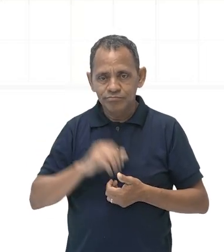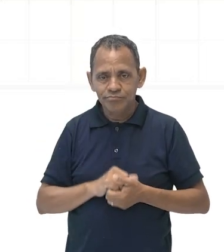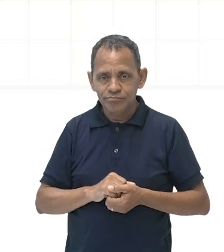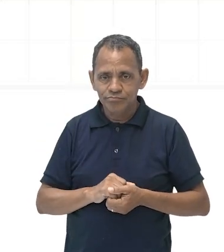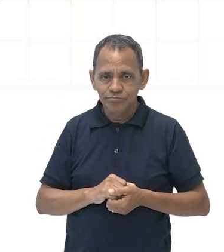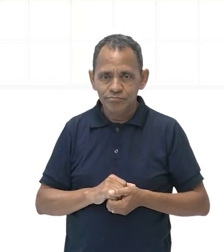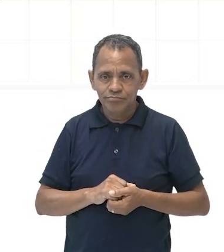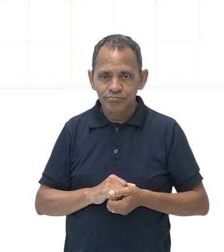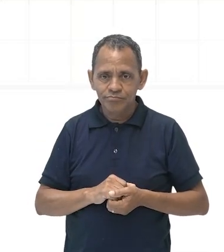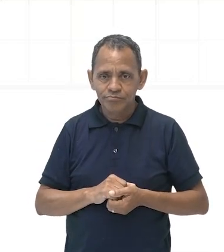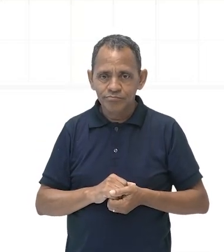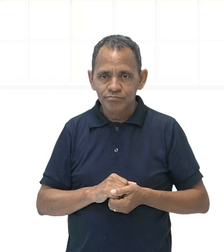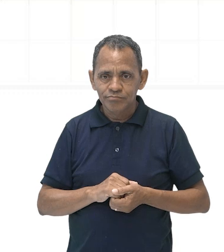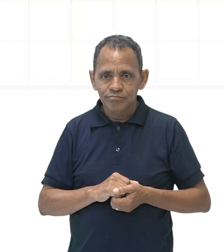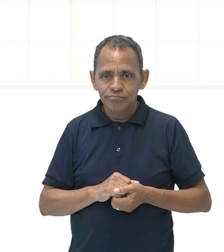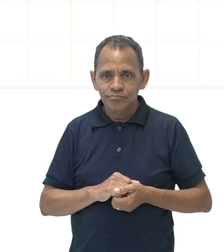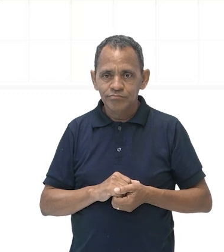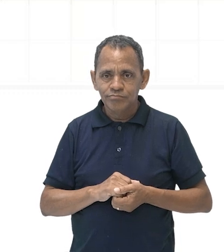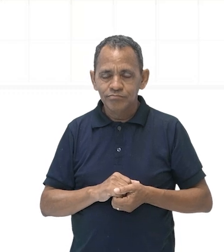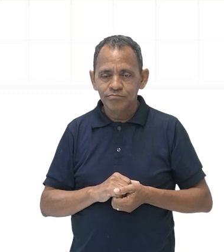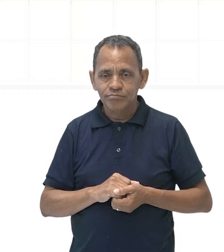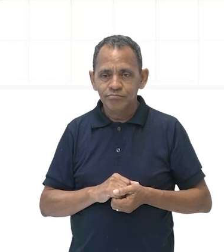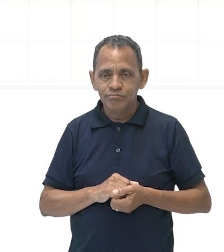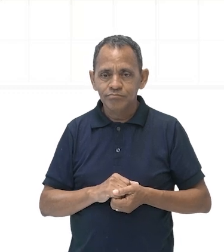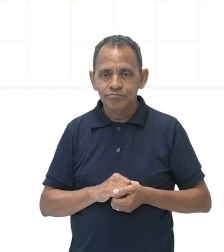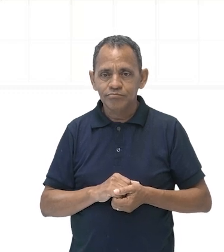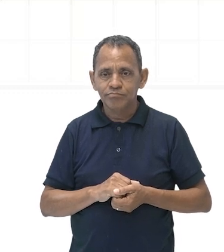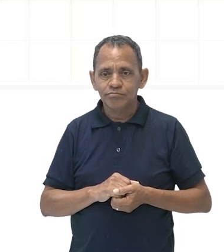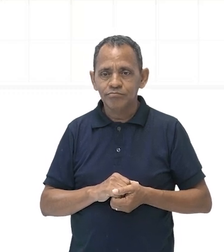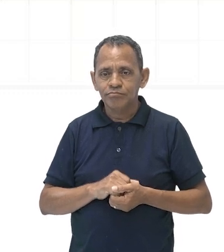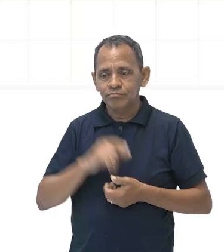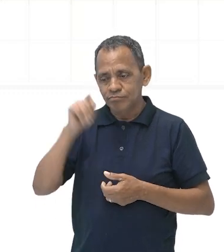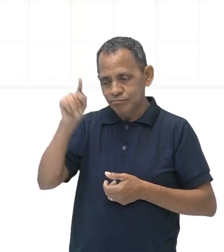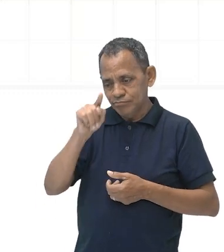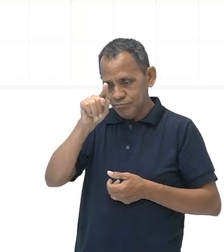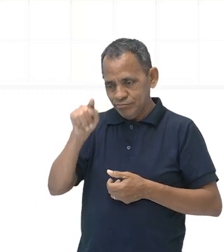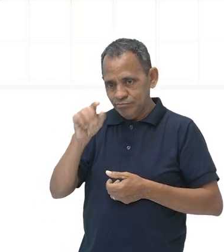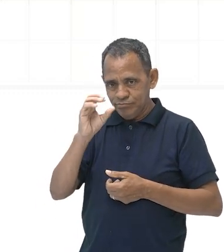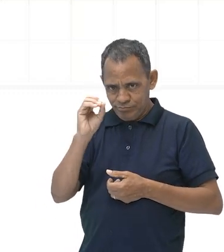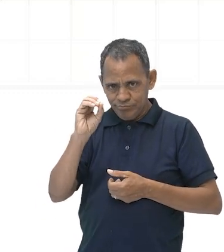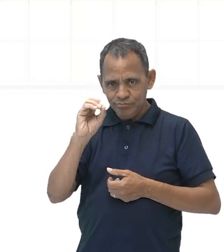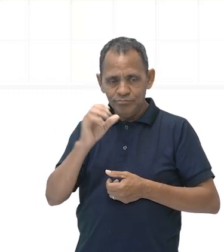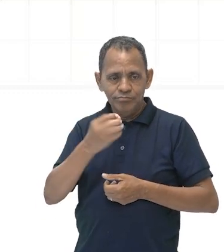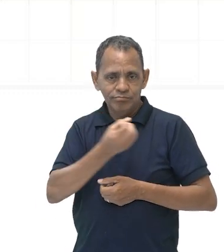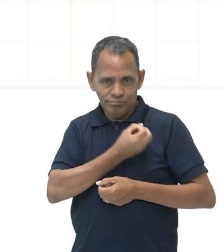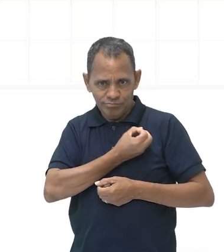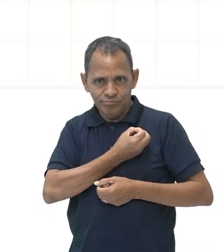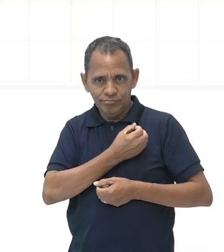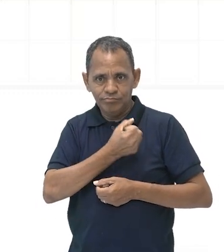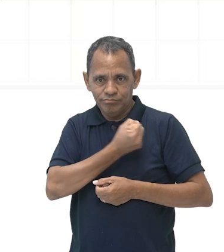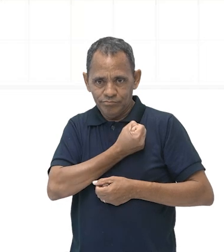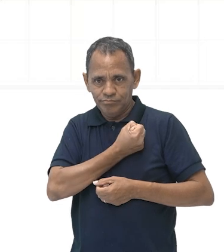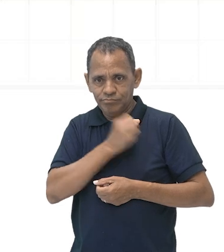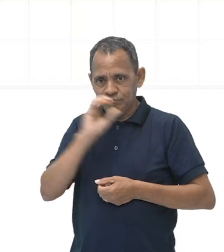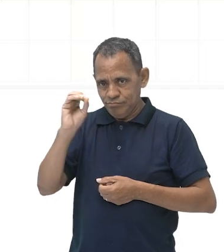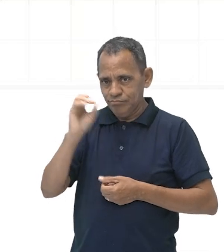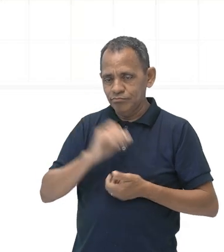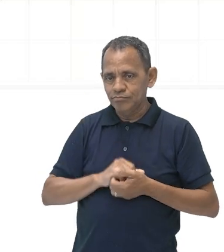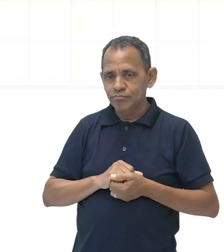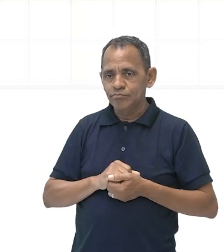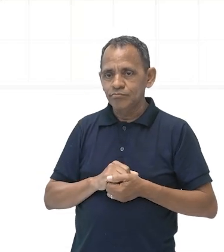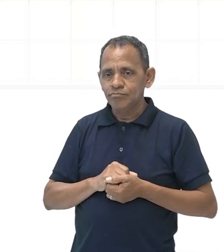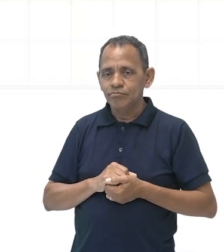x. Agora, fazendo essa divisão, posso cancelar aqui um zero de cima com um zero de baixo, para ficar menor aí nossa conta. Vai